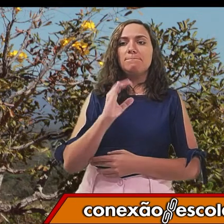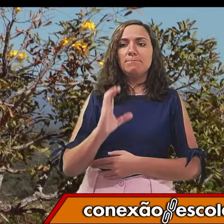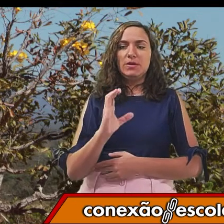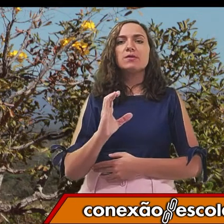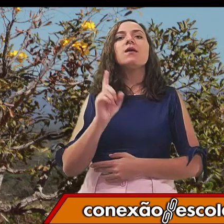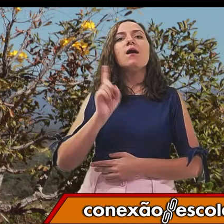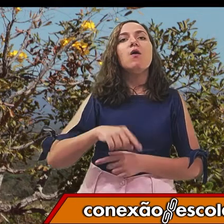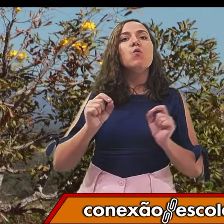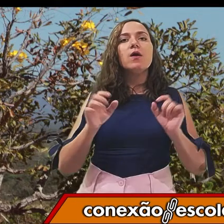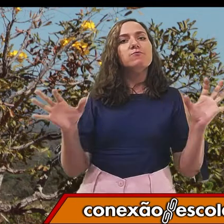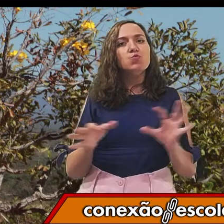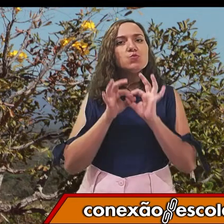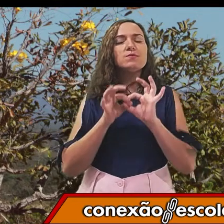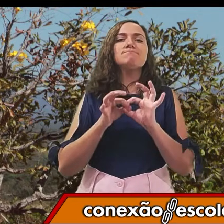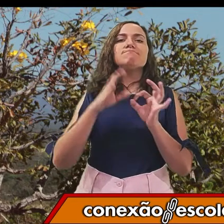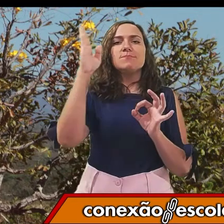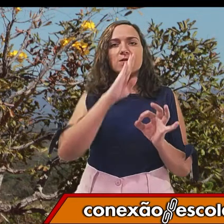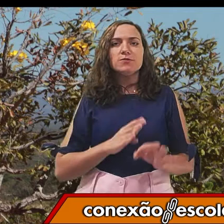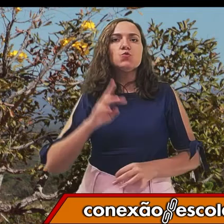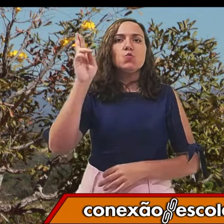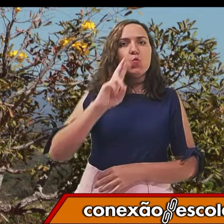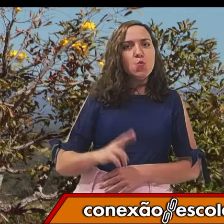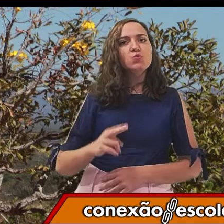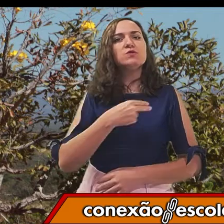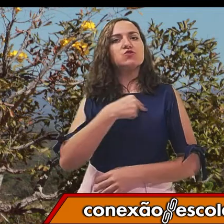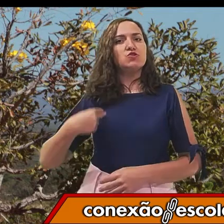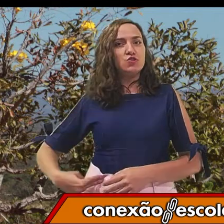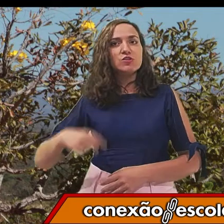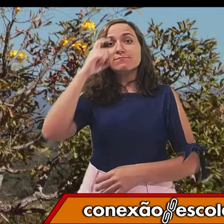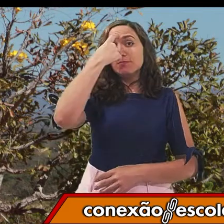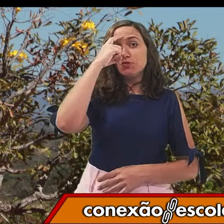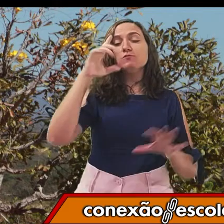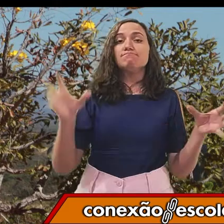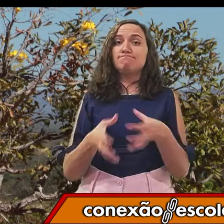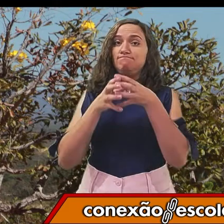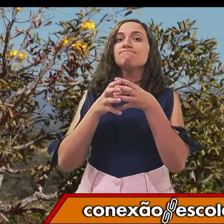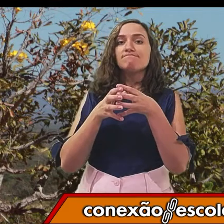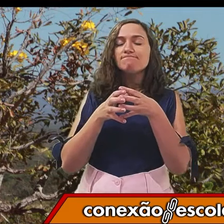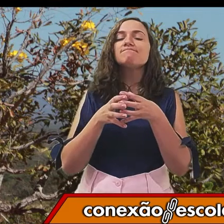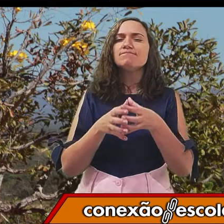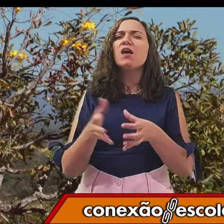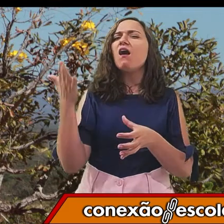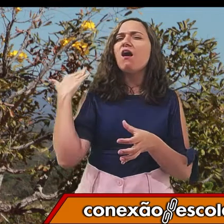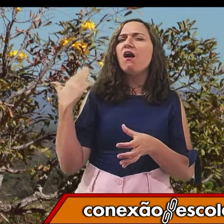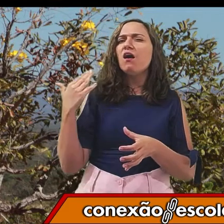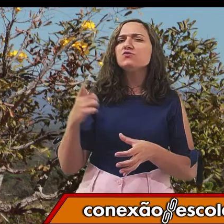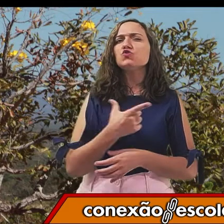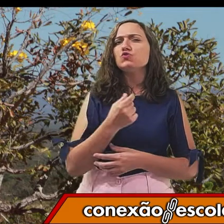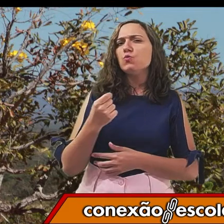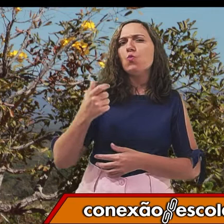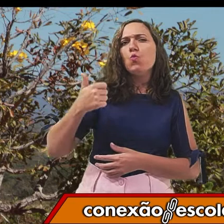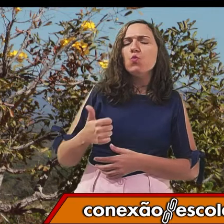Índia e China, criada em 2001 para se referir a essas nações, que na época estavam em notável